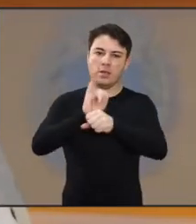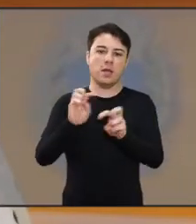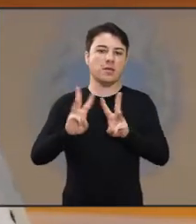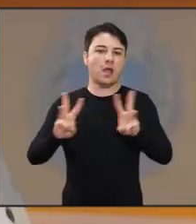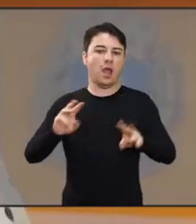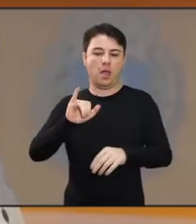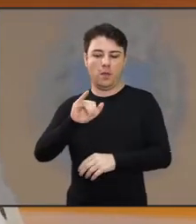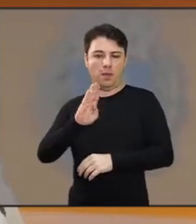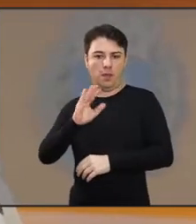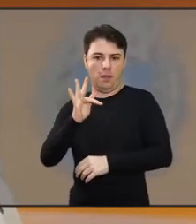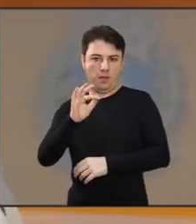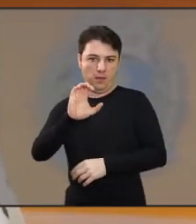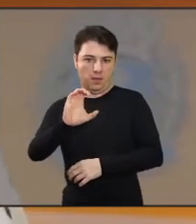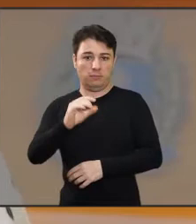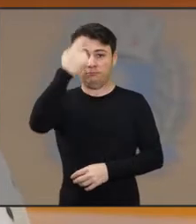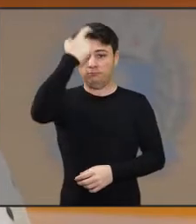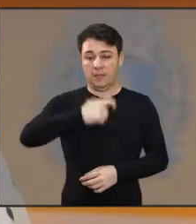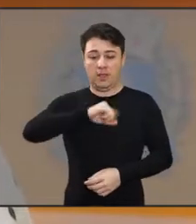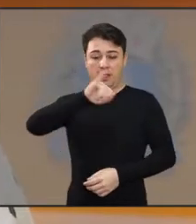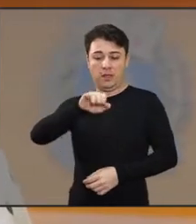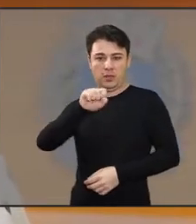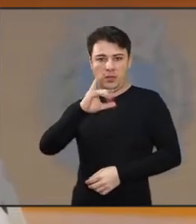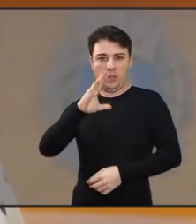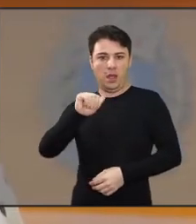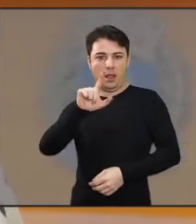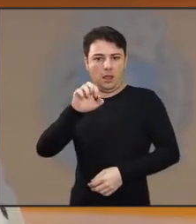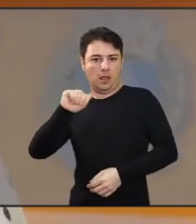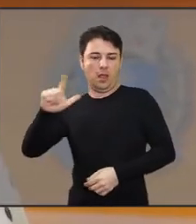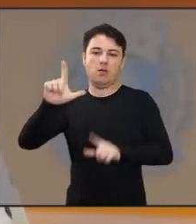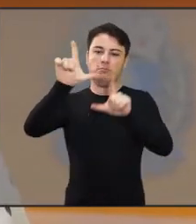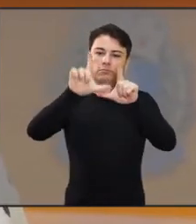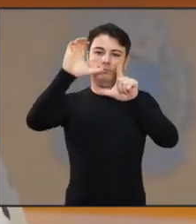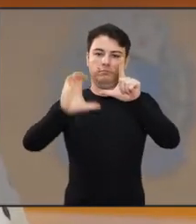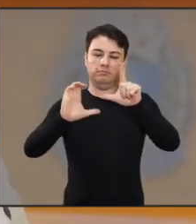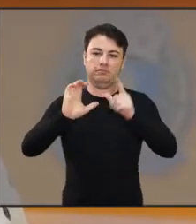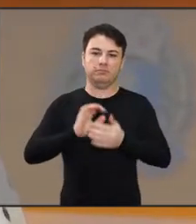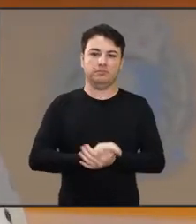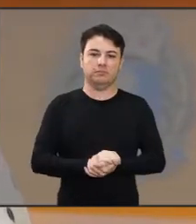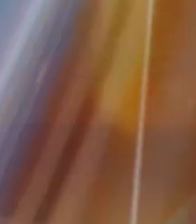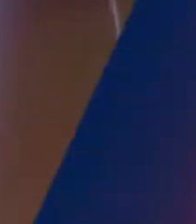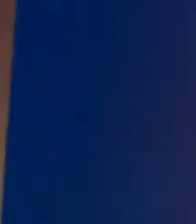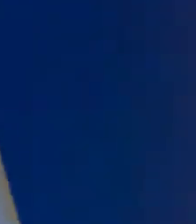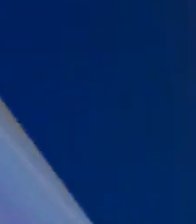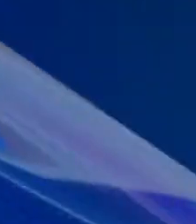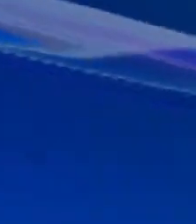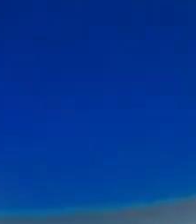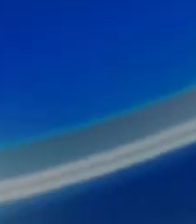completo no site da banca organizadora. Jéssica Leal para a TV Câmara.